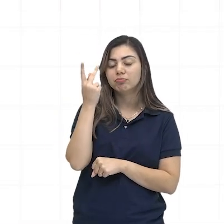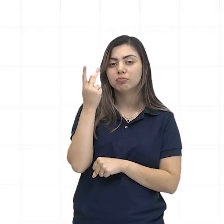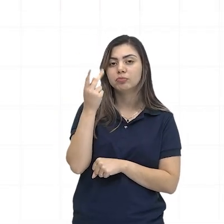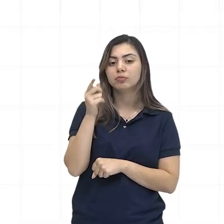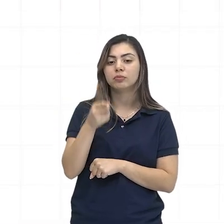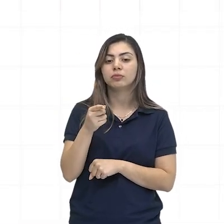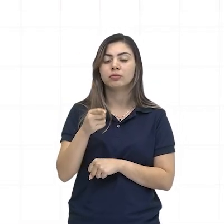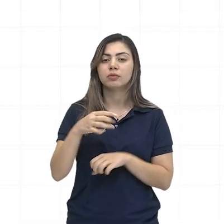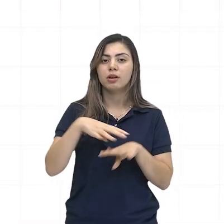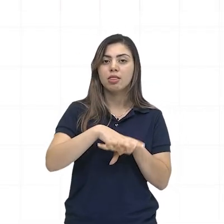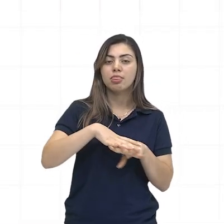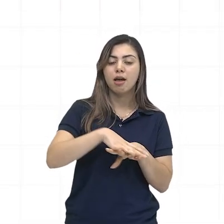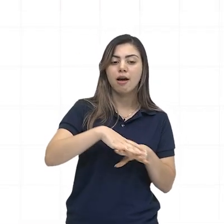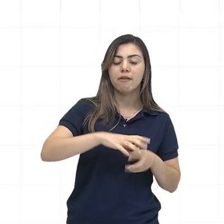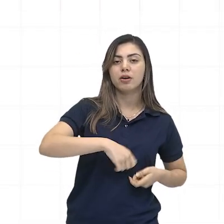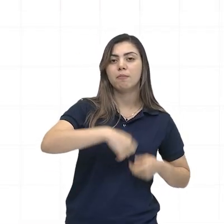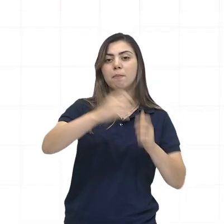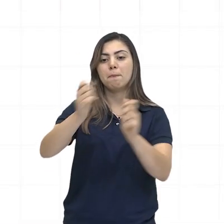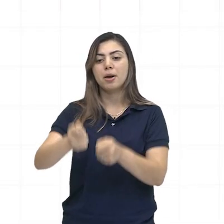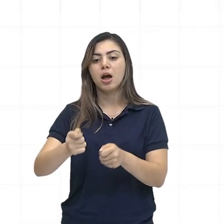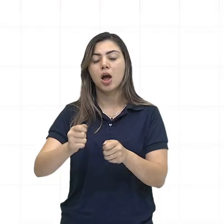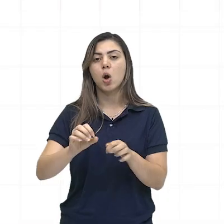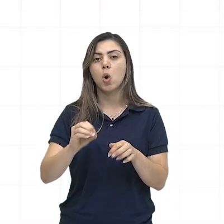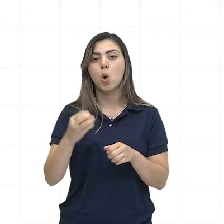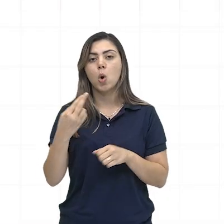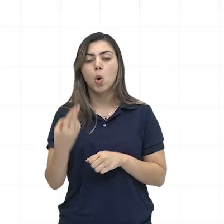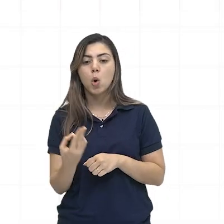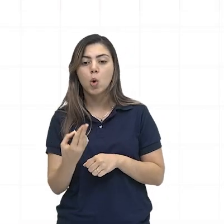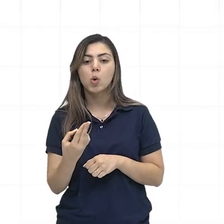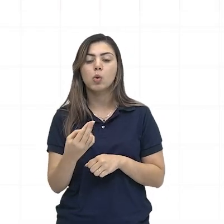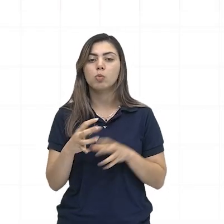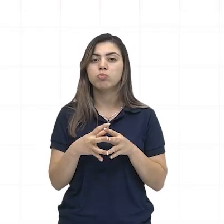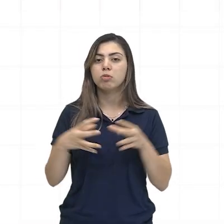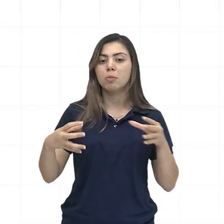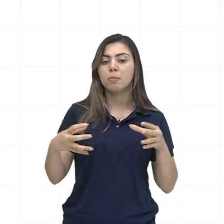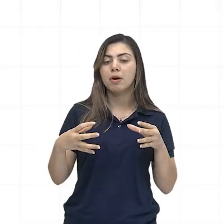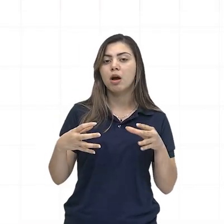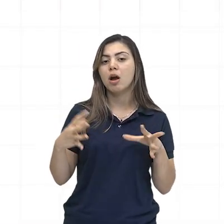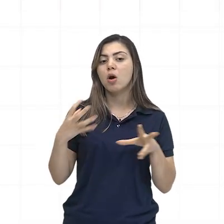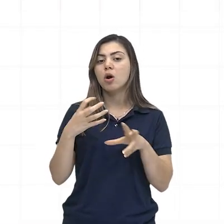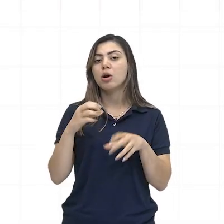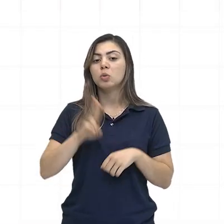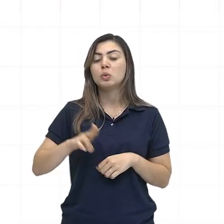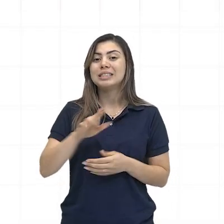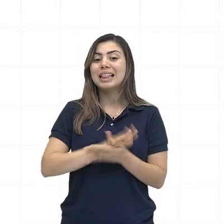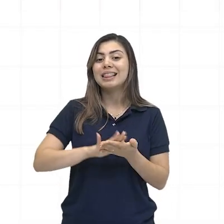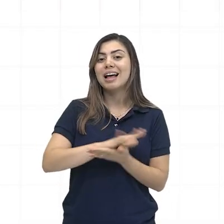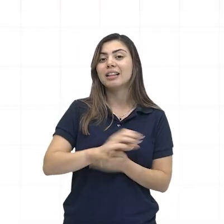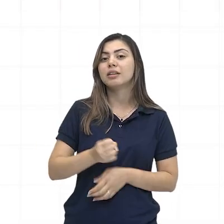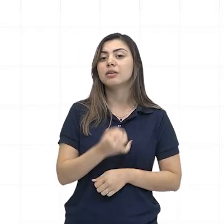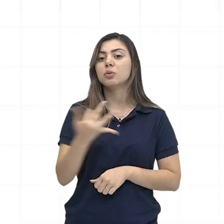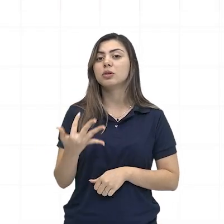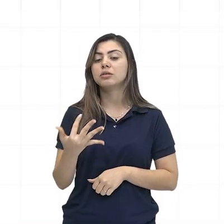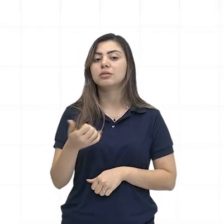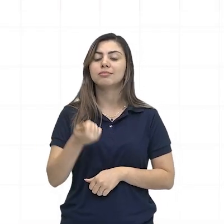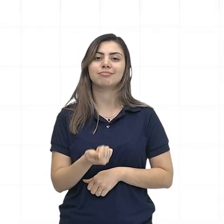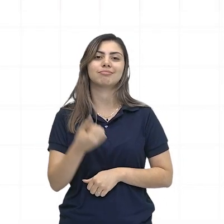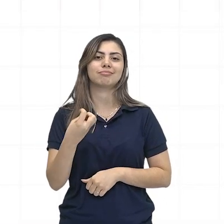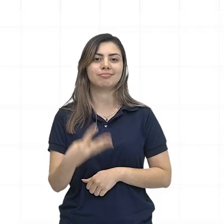não utilizam nem tarrafa e nem malhadeira é igual a 13 pescadores, certo? Então,